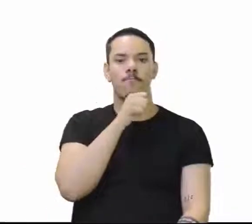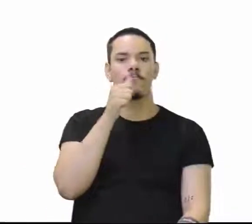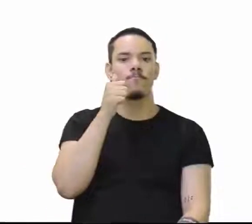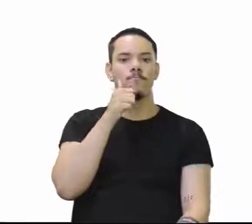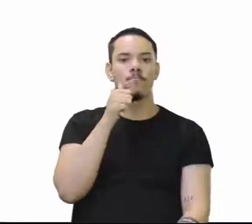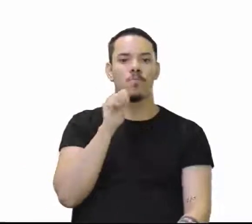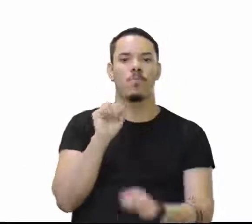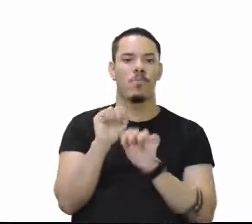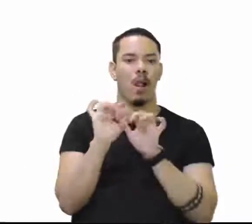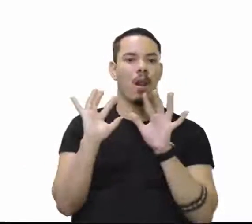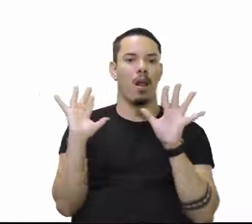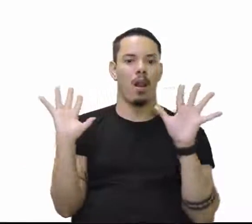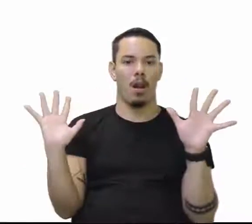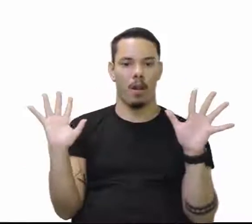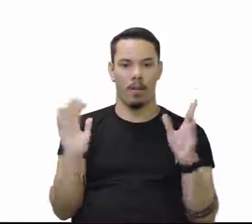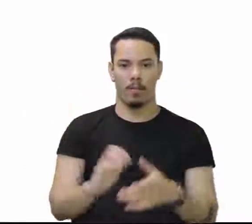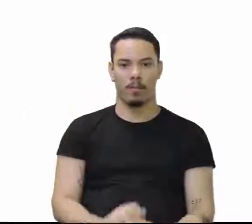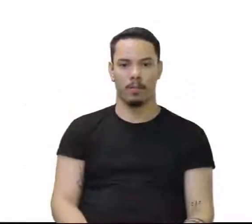pelas mulheres.